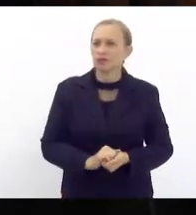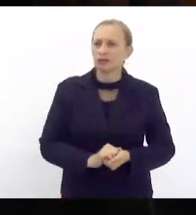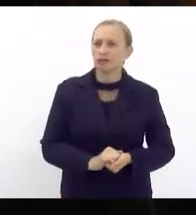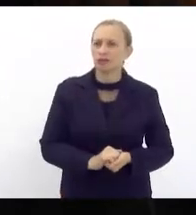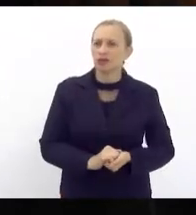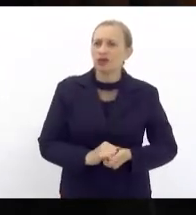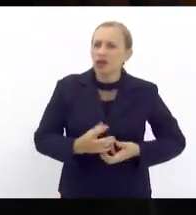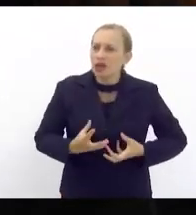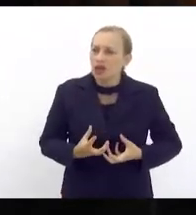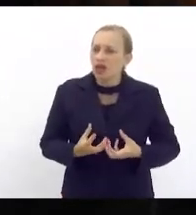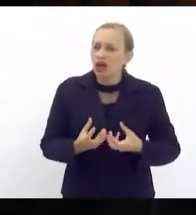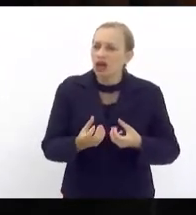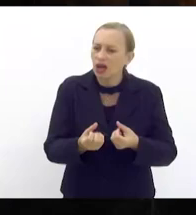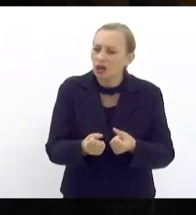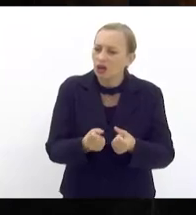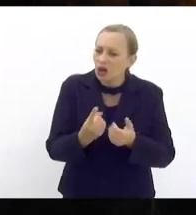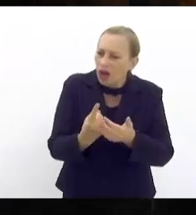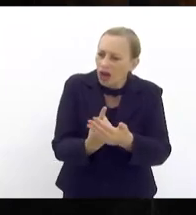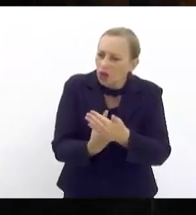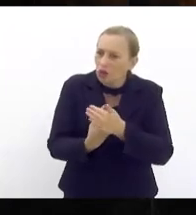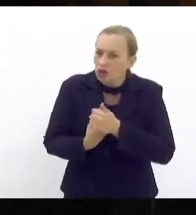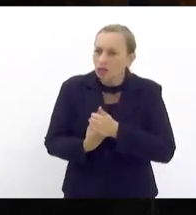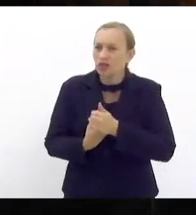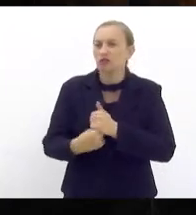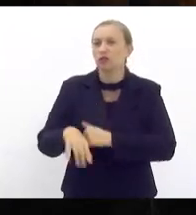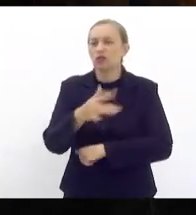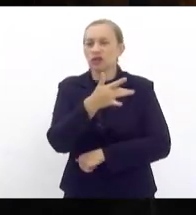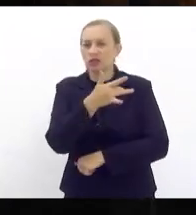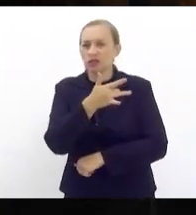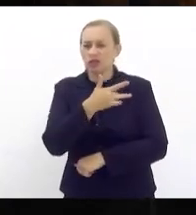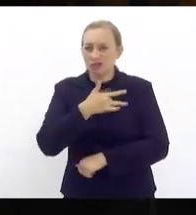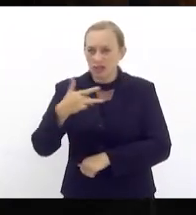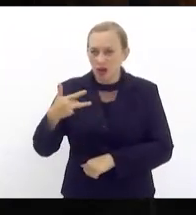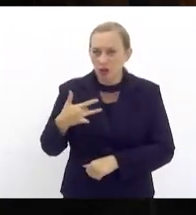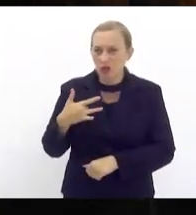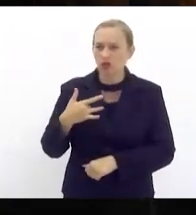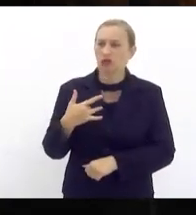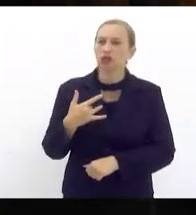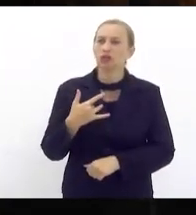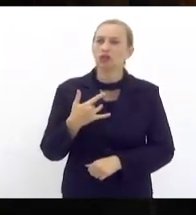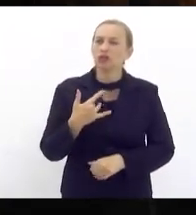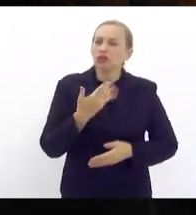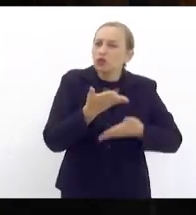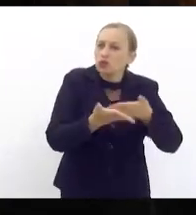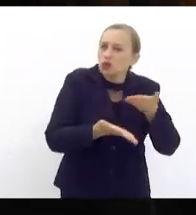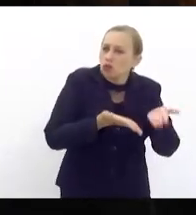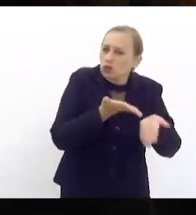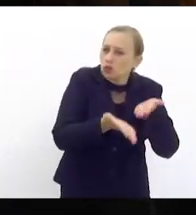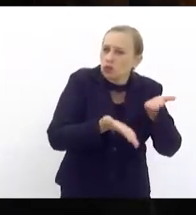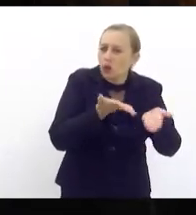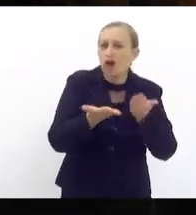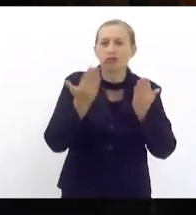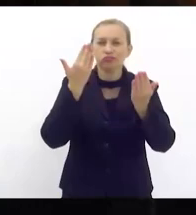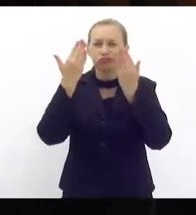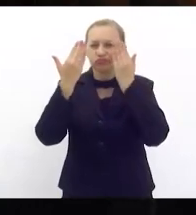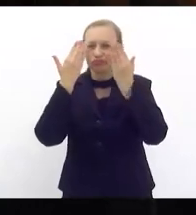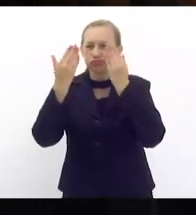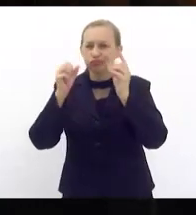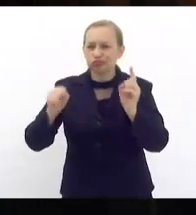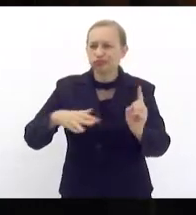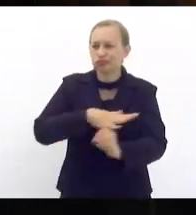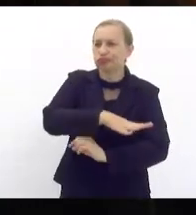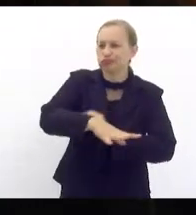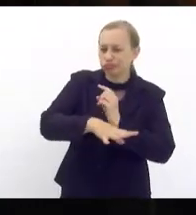acolhimento em Saúde Mental e atendimento numa rede numa rede psicossocial para crianças